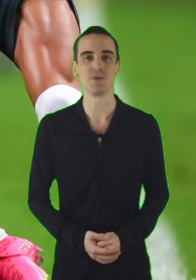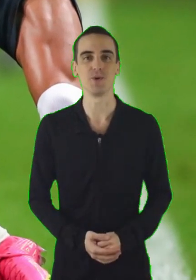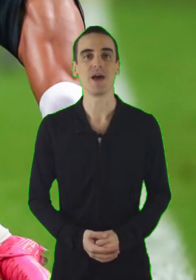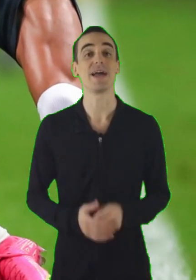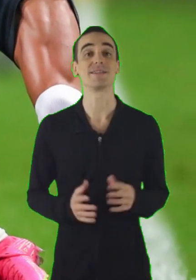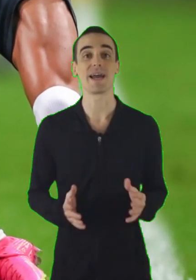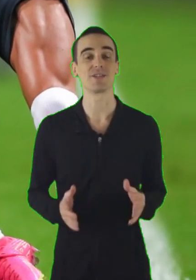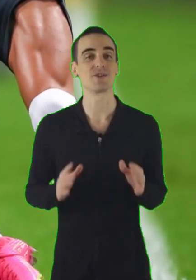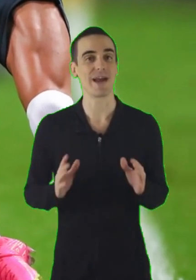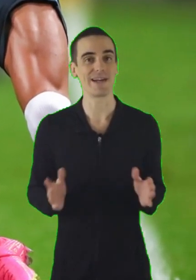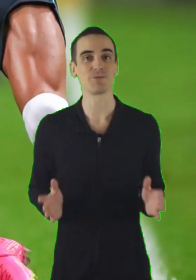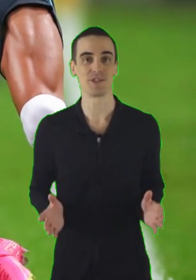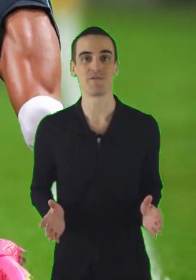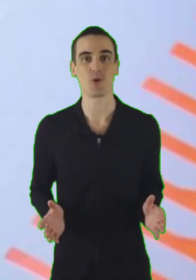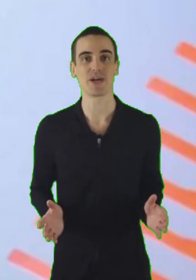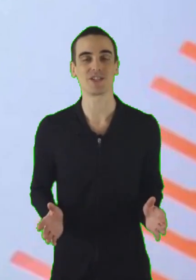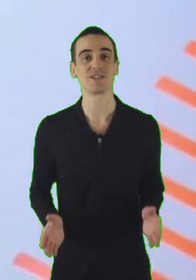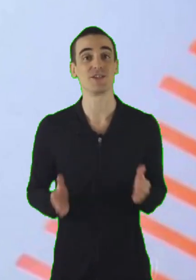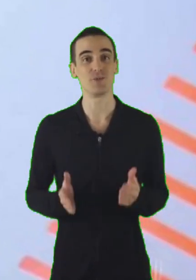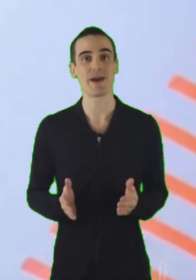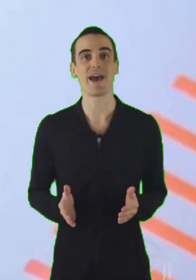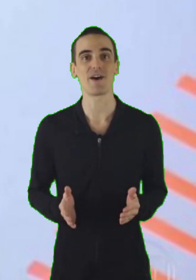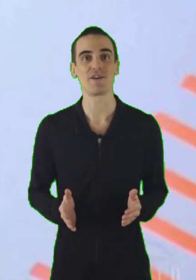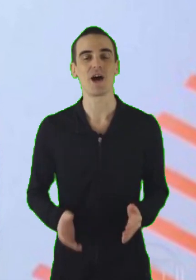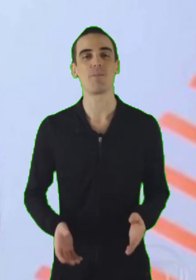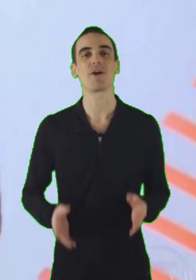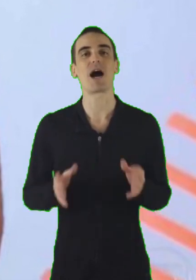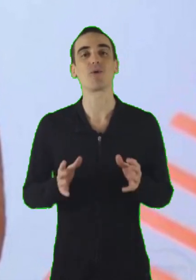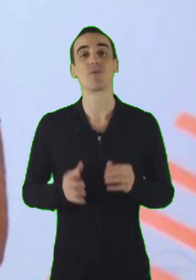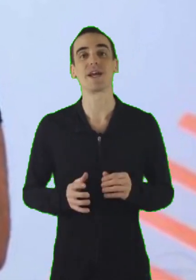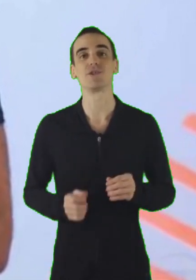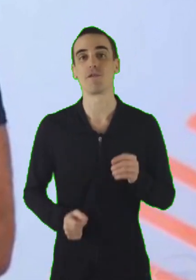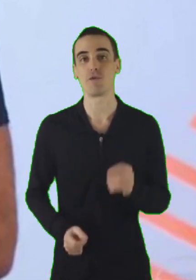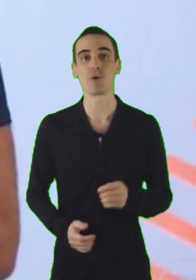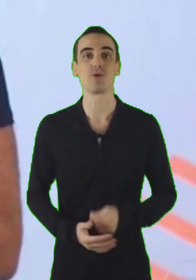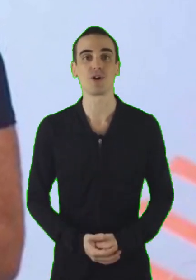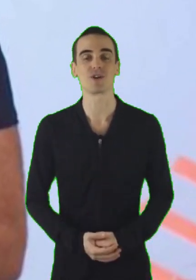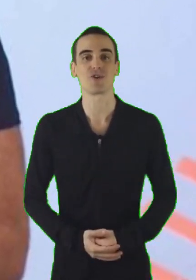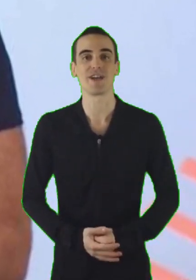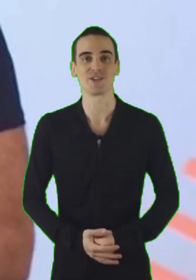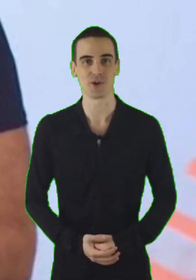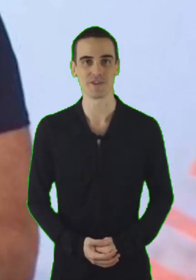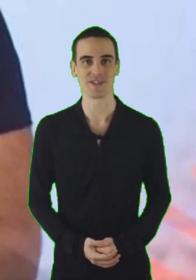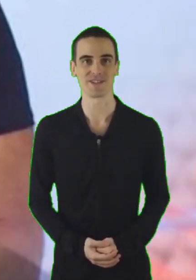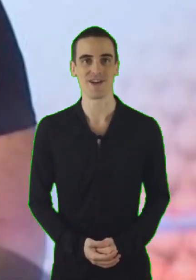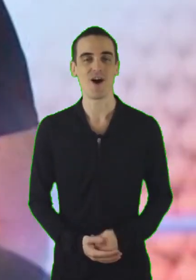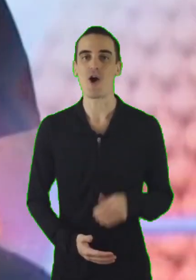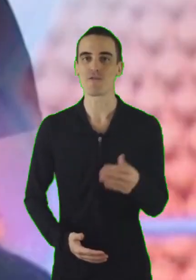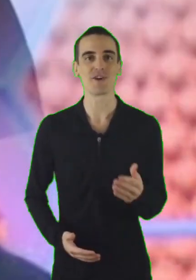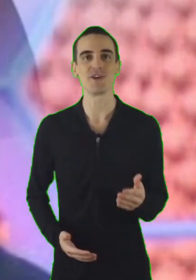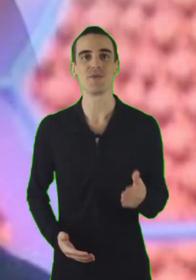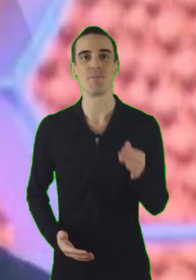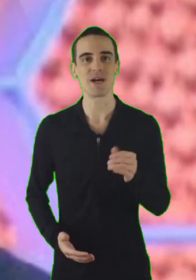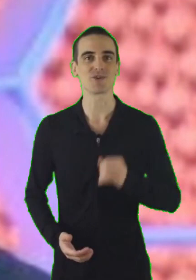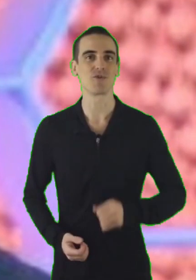narrativa, focando na atuação da arbitragem. Durante programa no Sport TV, o comentarista Caio Ribeiro criticou a falta de autocrítica do